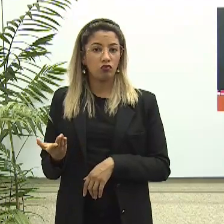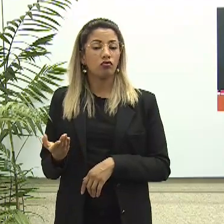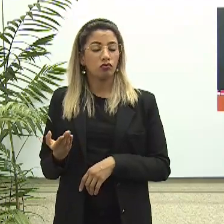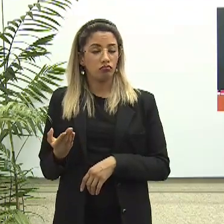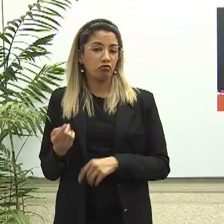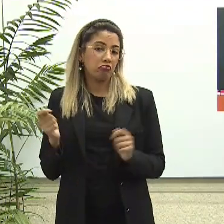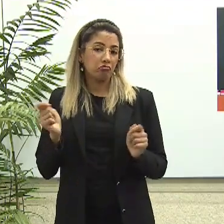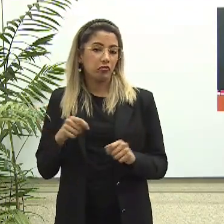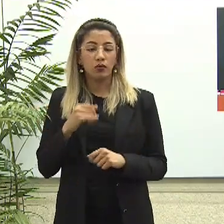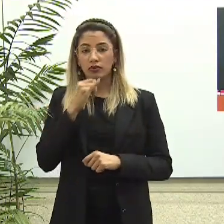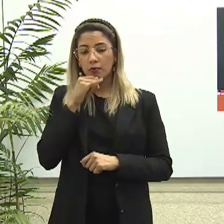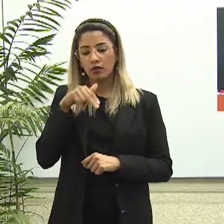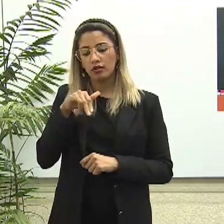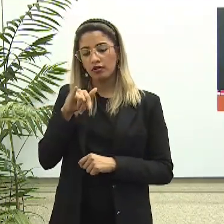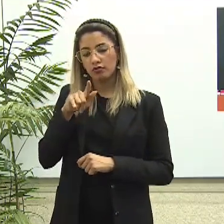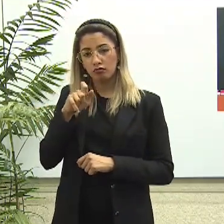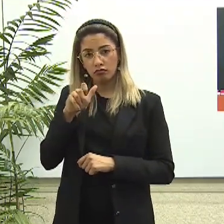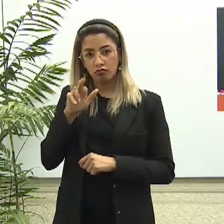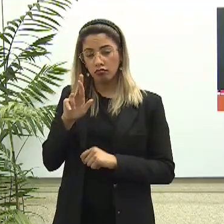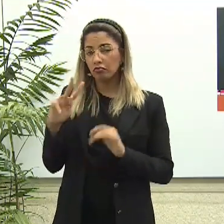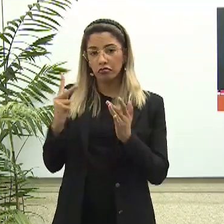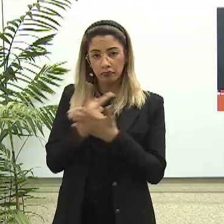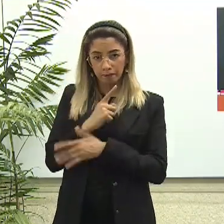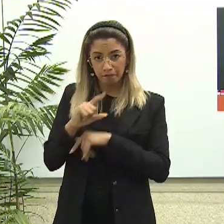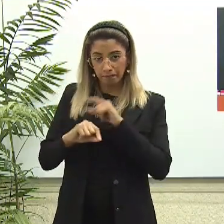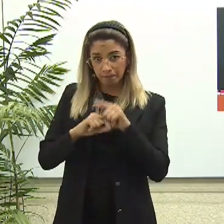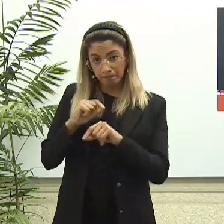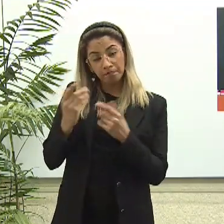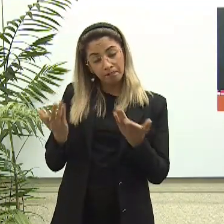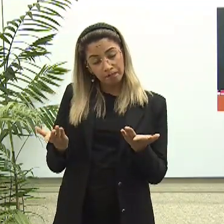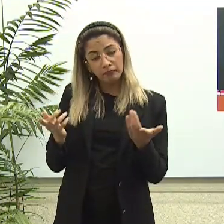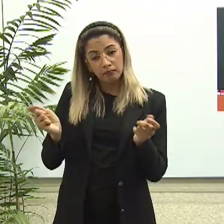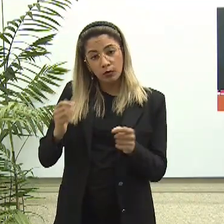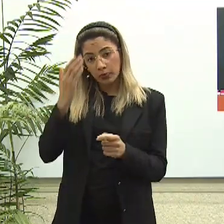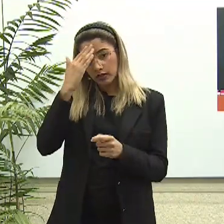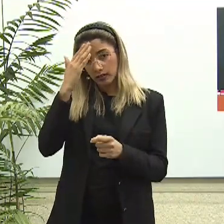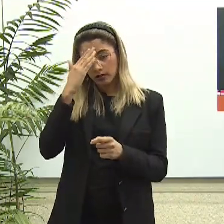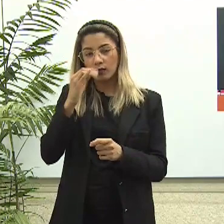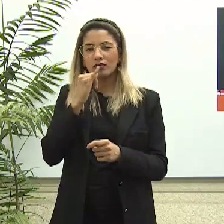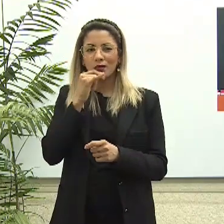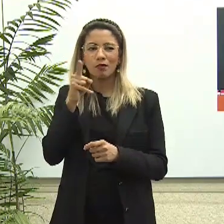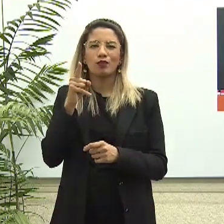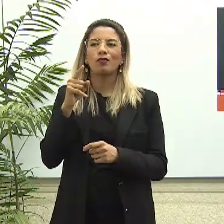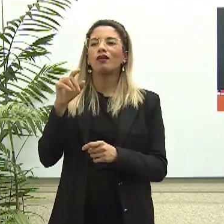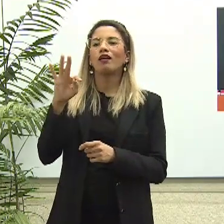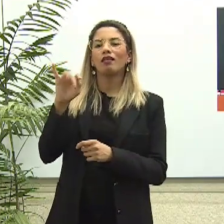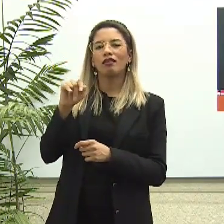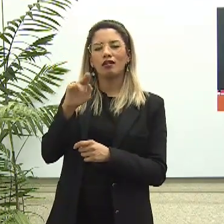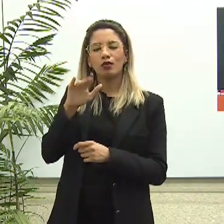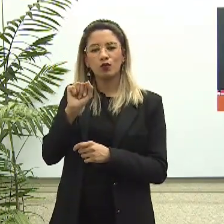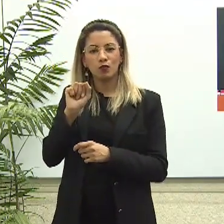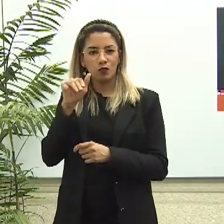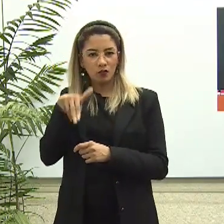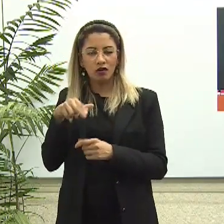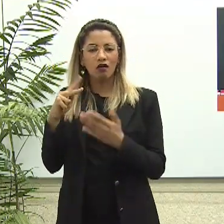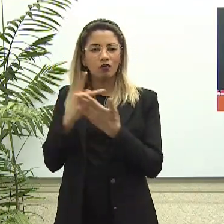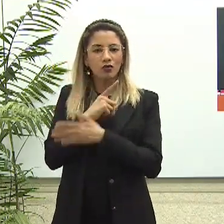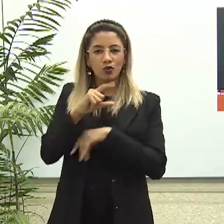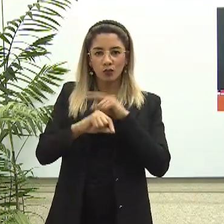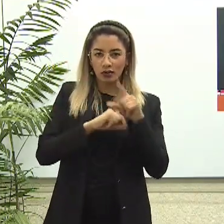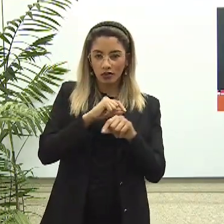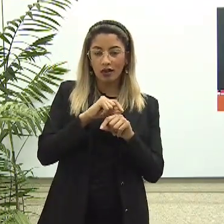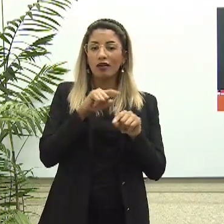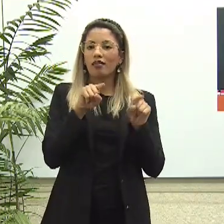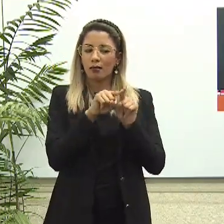aconteceu no niger eu acho que não dá para entender o capitalismo hoje sem entender os nanoc condutores de Taiwan não dá para entender o capitalismo hoje sem estudar o